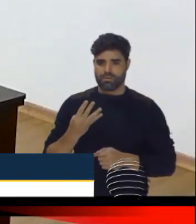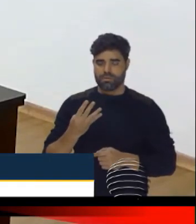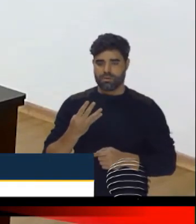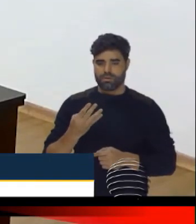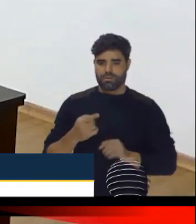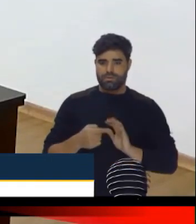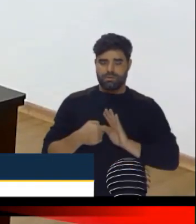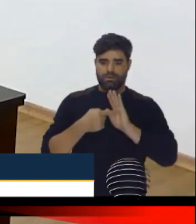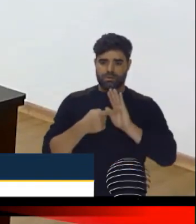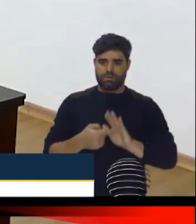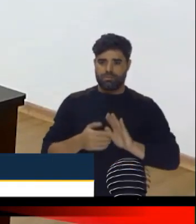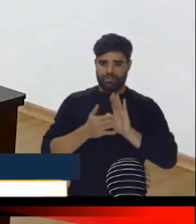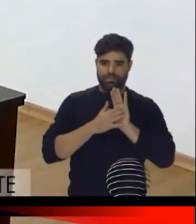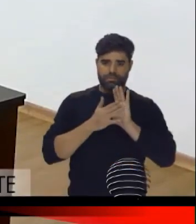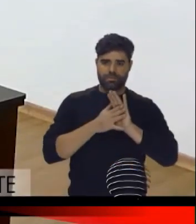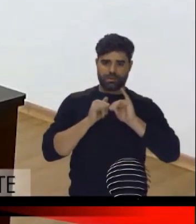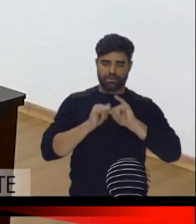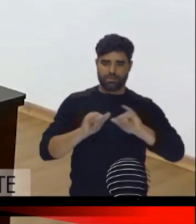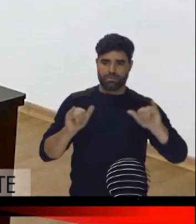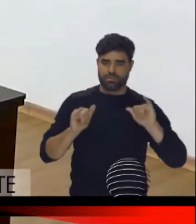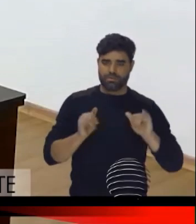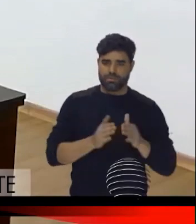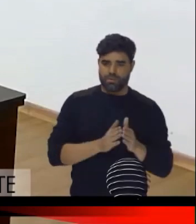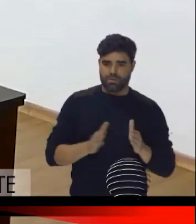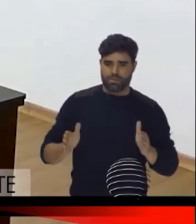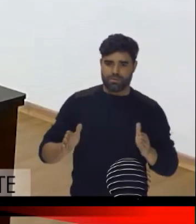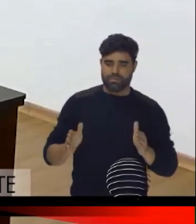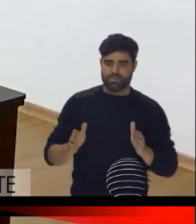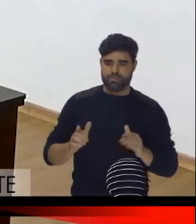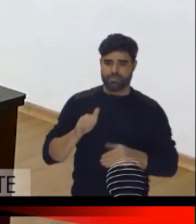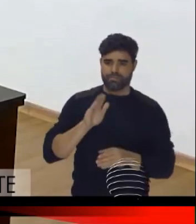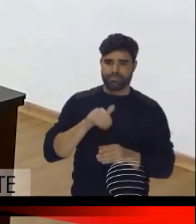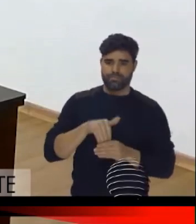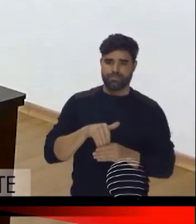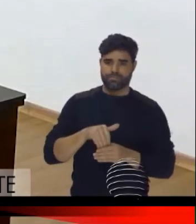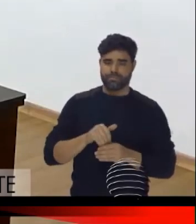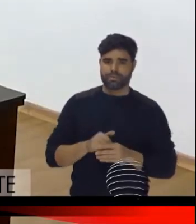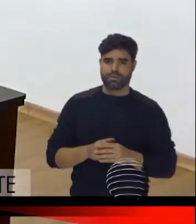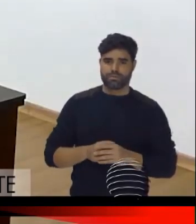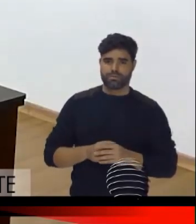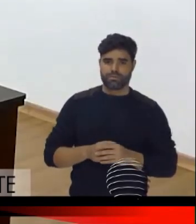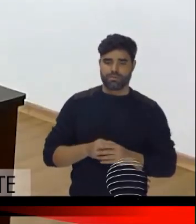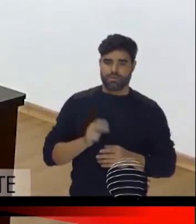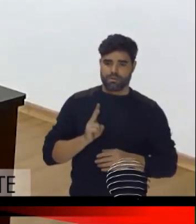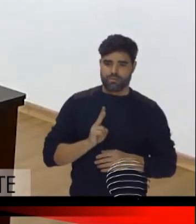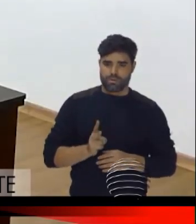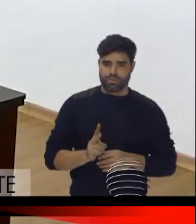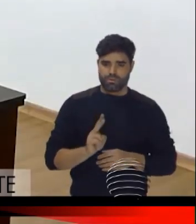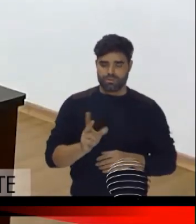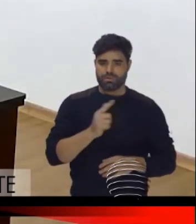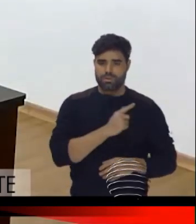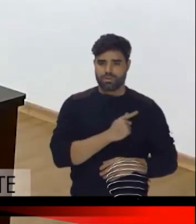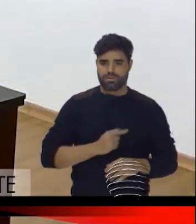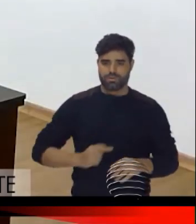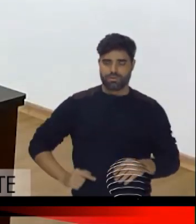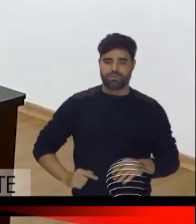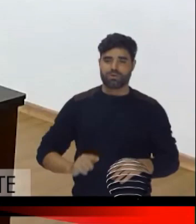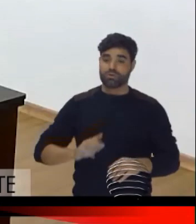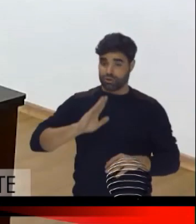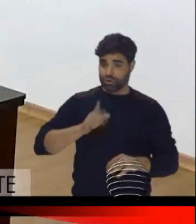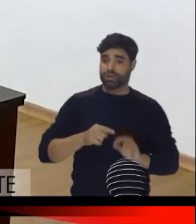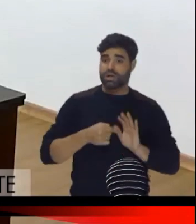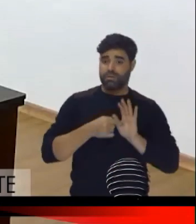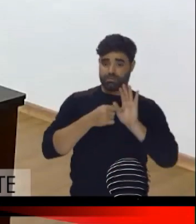como instrumento de publicidade em período pré-eleitoral, visando a continuidade de um governo que já